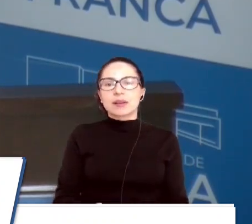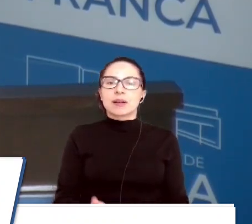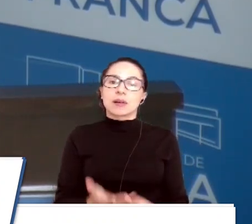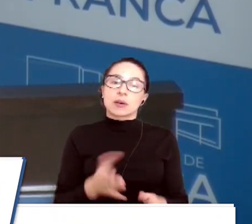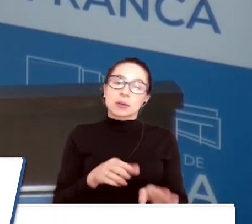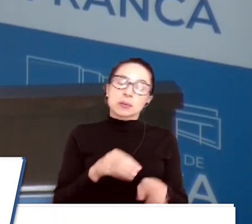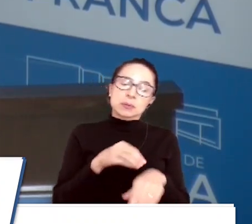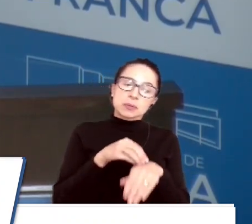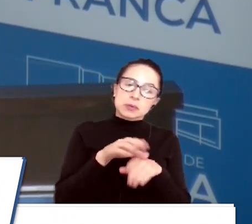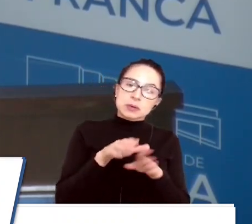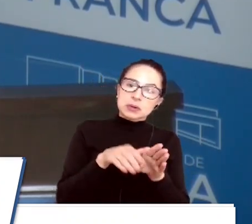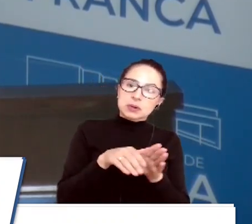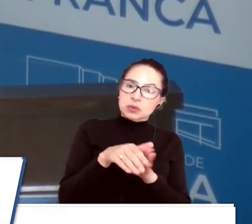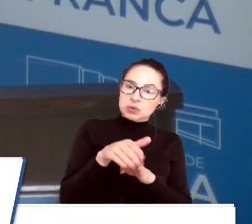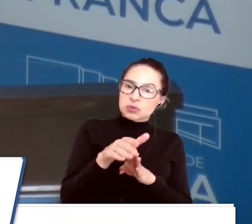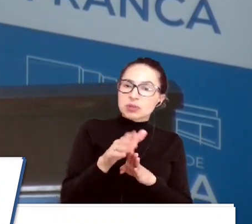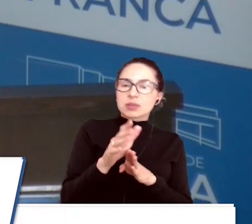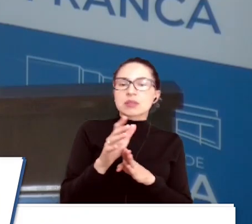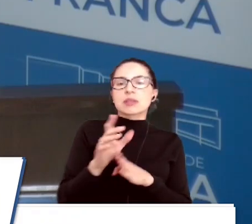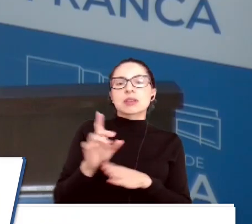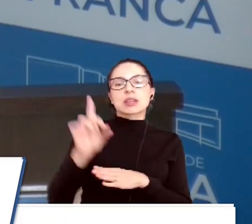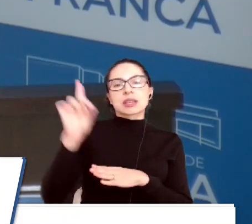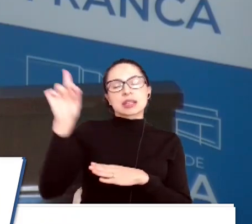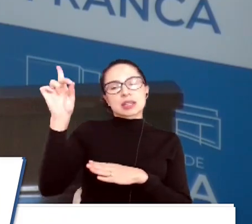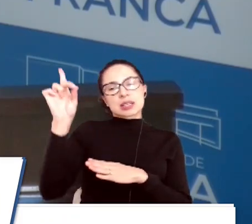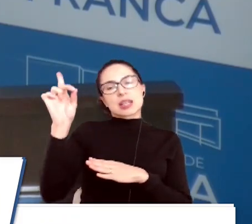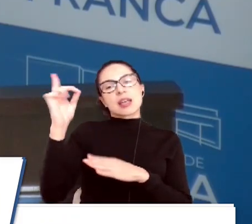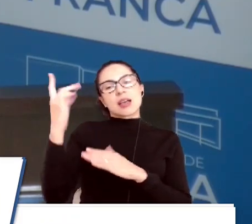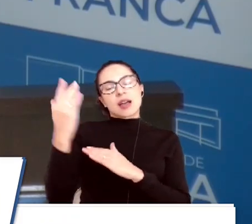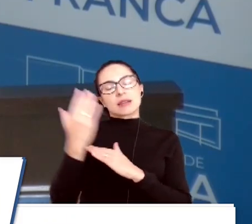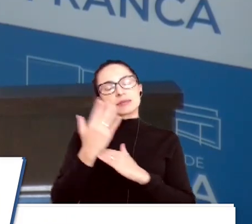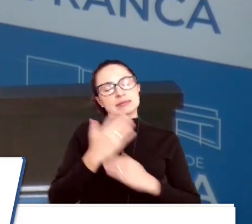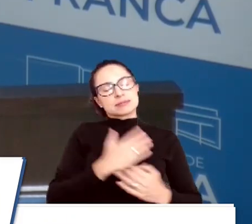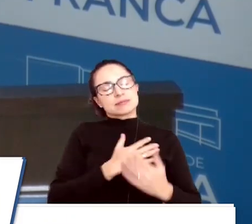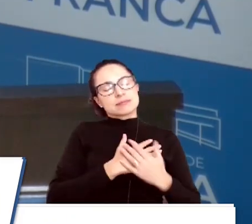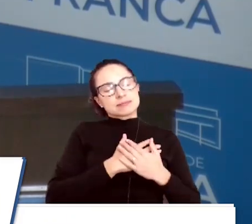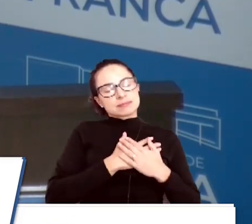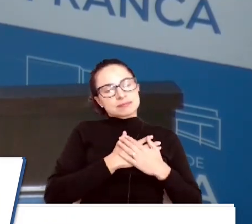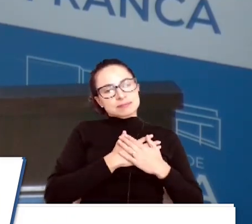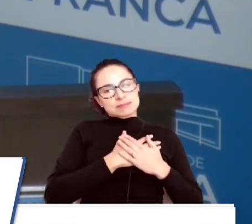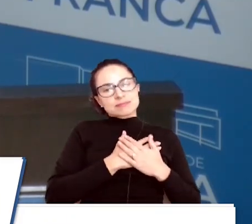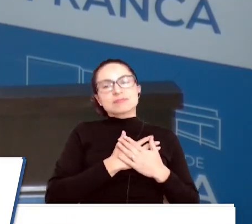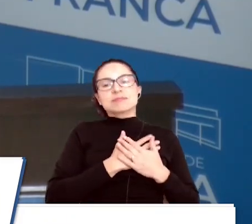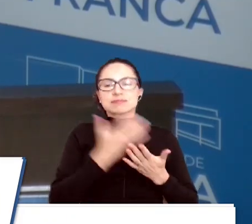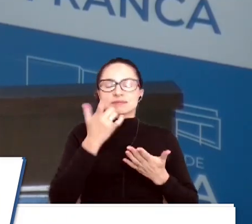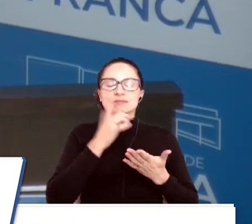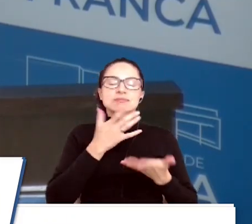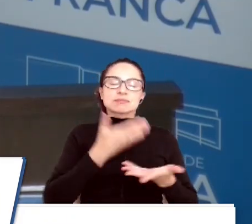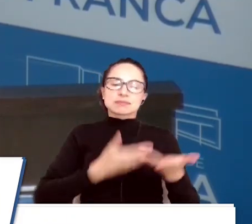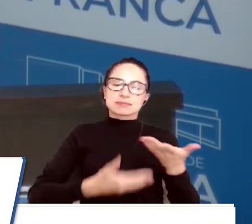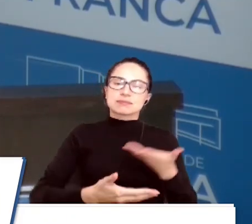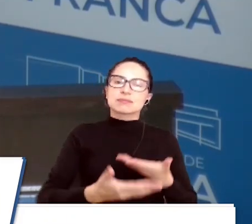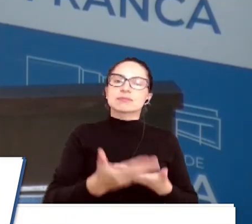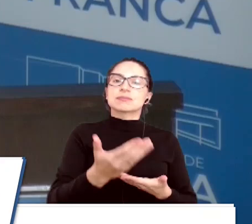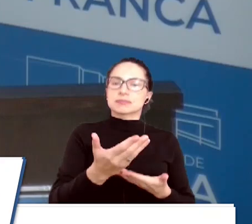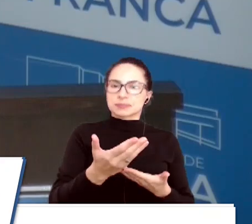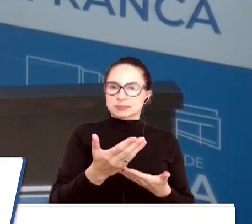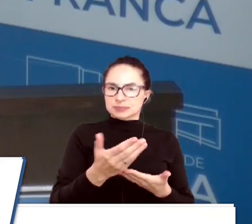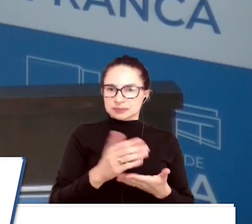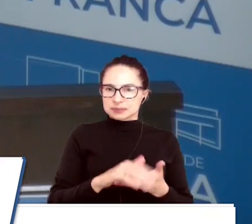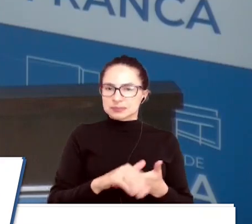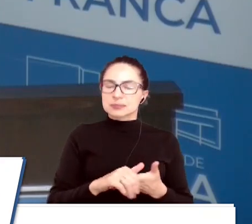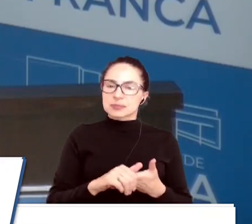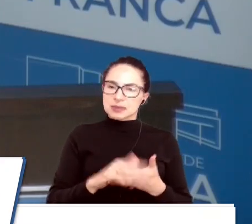conselhos que o Espírito Santo de Deus enche meu coração e eu posso passar para as pessoas.